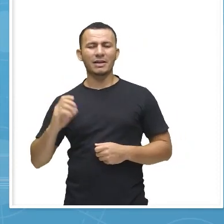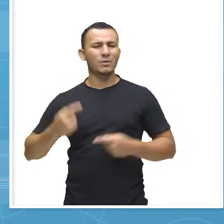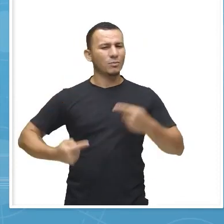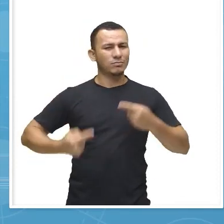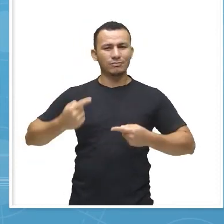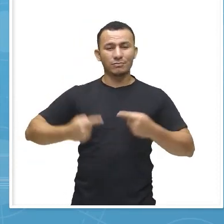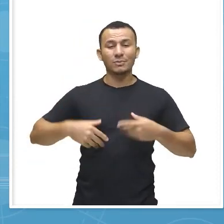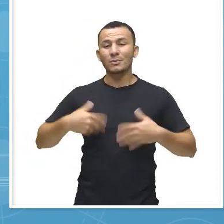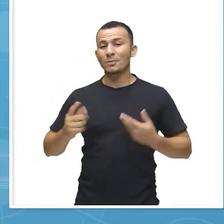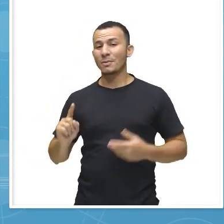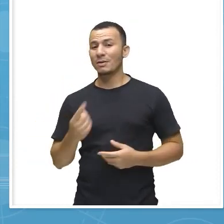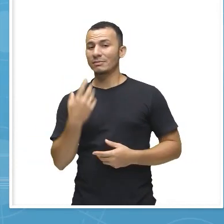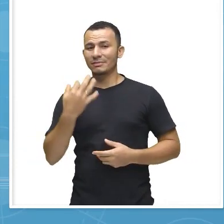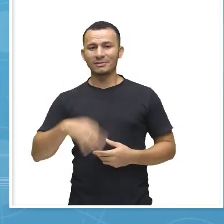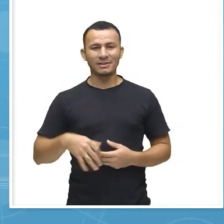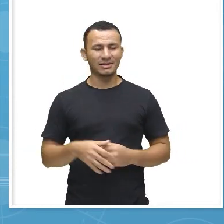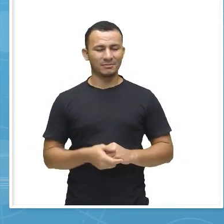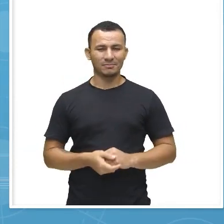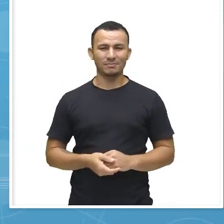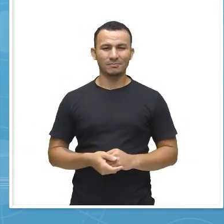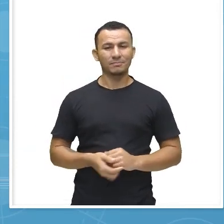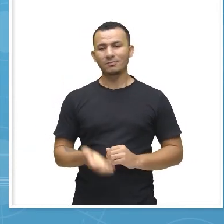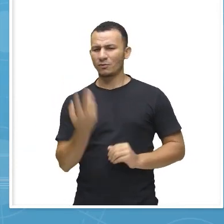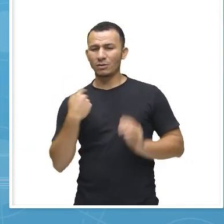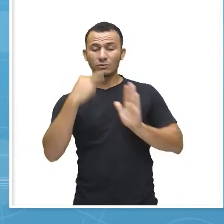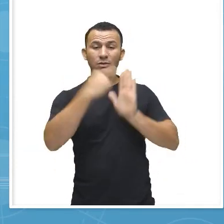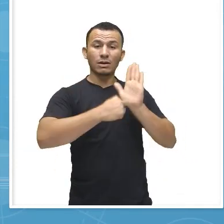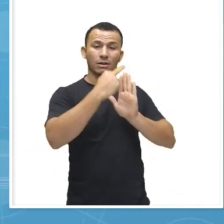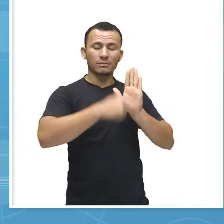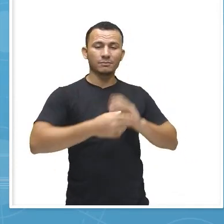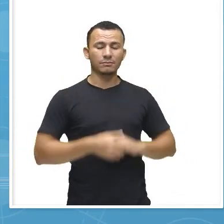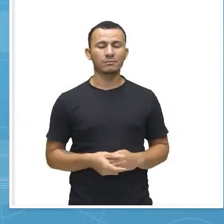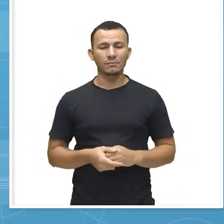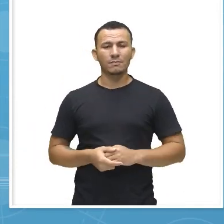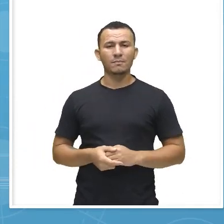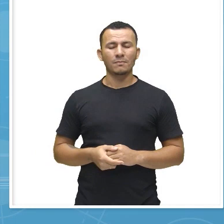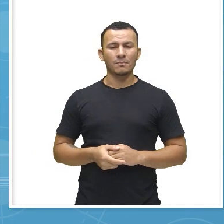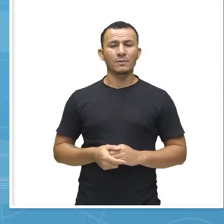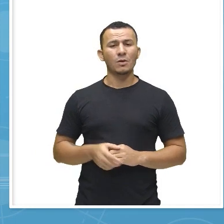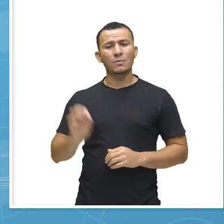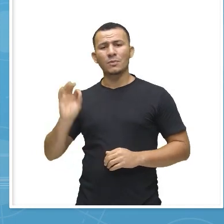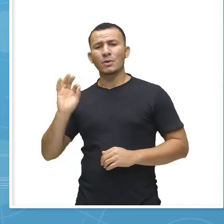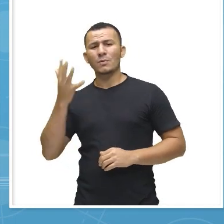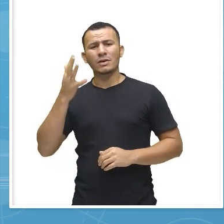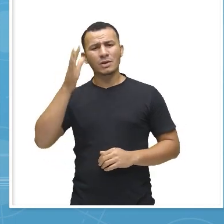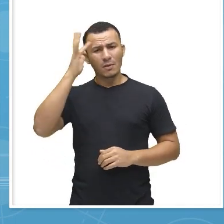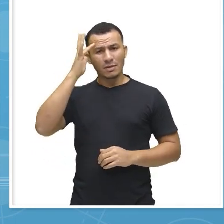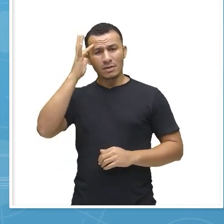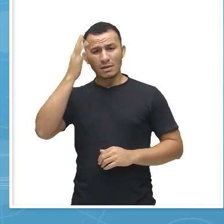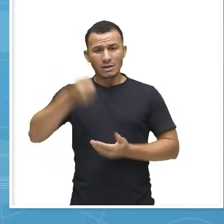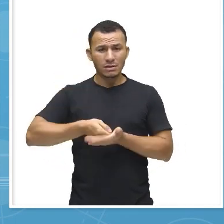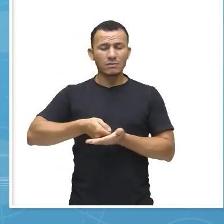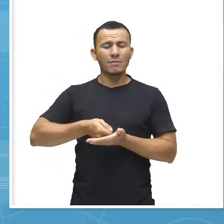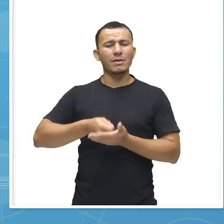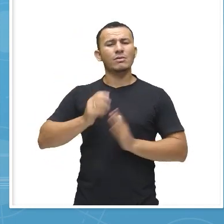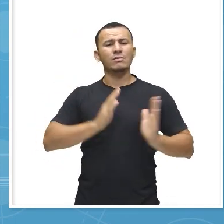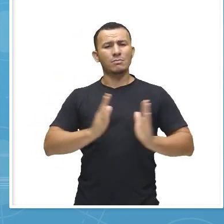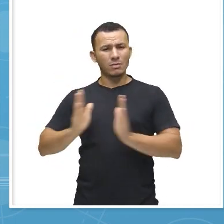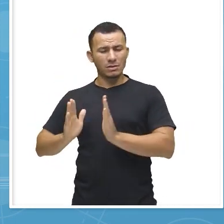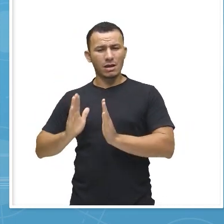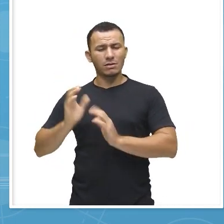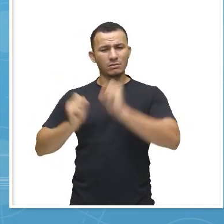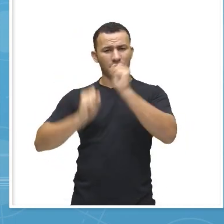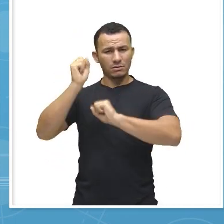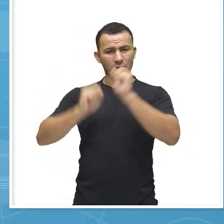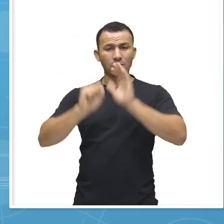alternativa correta nessa última? Então vamos lá, leitura? Um fator que contribuiu decisivamente para o processo de industrialização na Inglaterra no